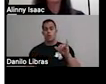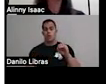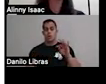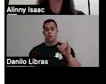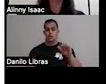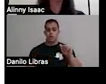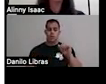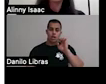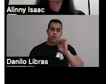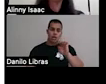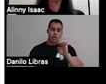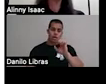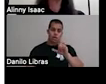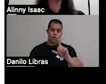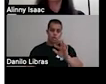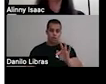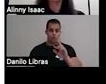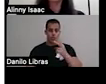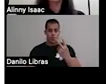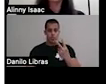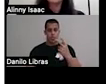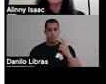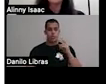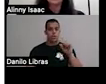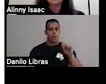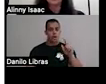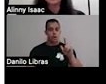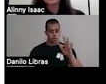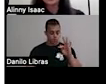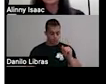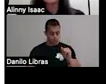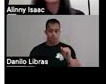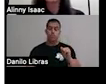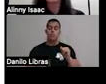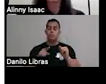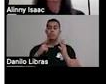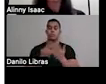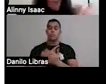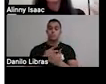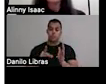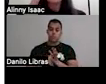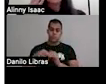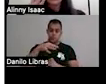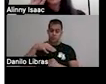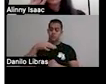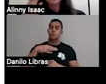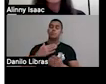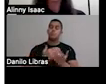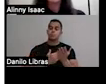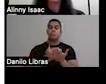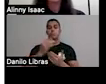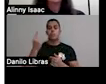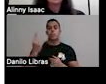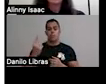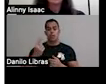F2-alfa. Então, o aumento da fosforilação nessa subunidade alfa desse fator de iniciação da tradução leva, né, no primeiro